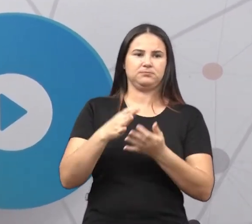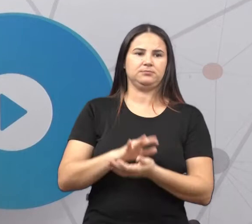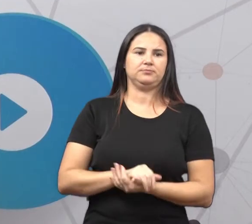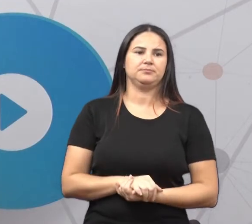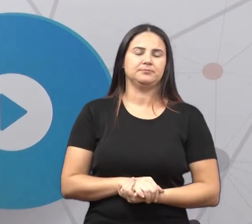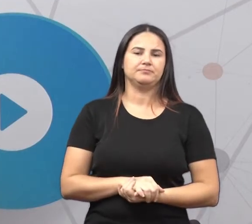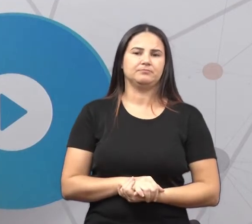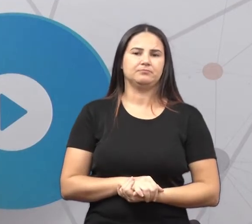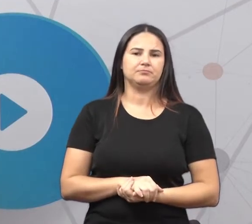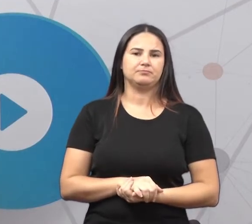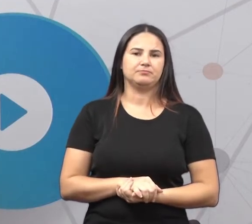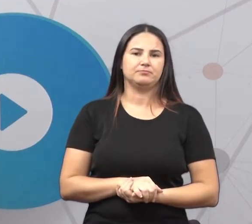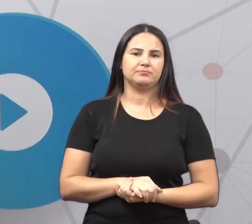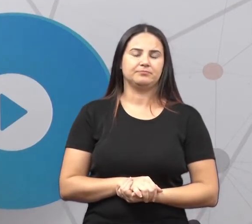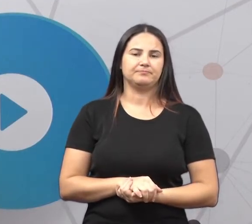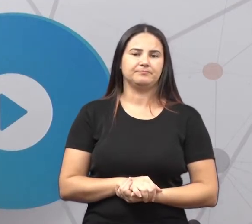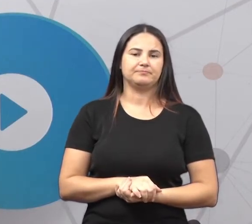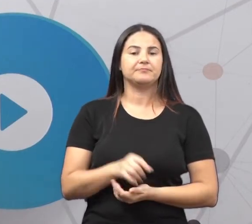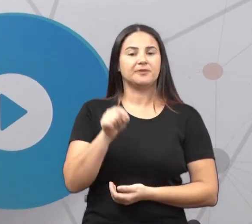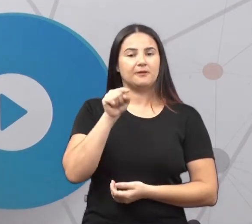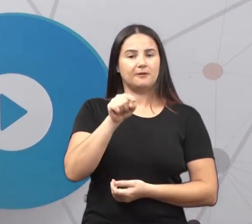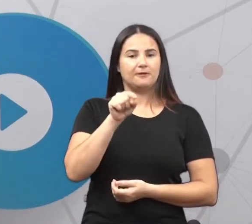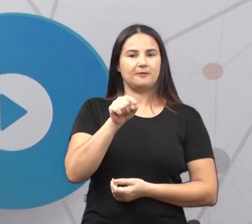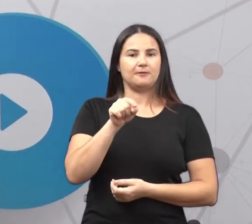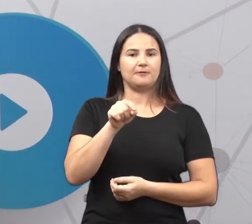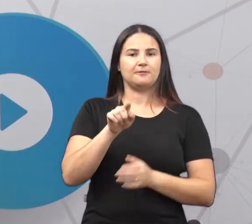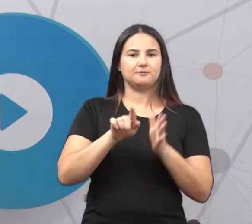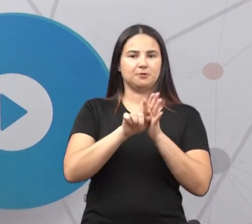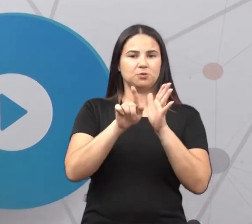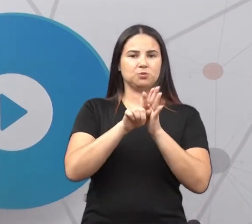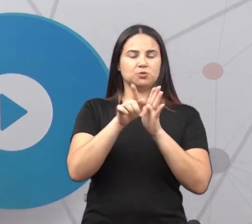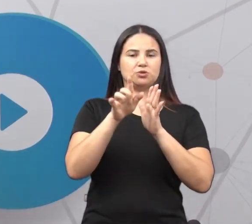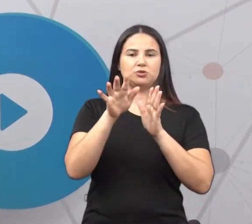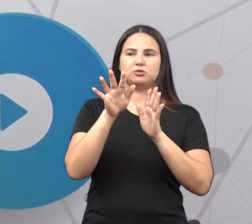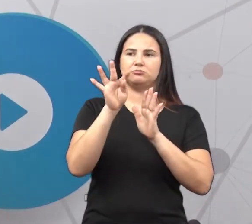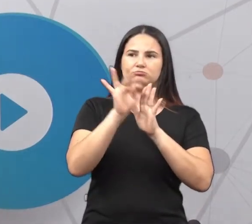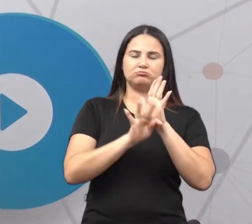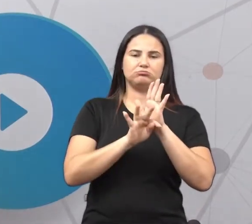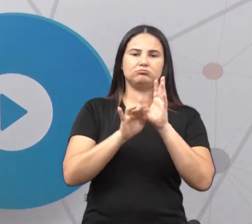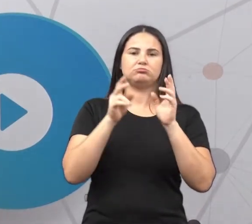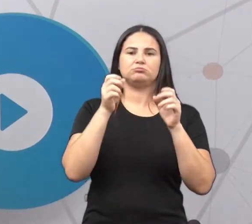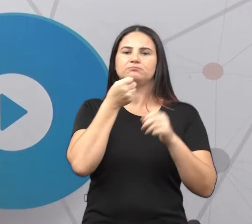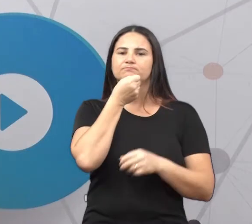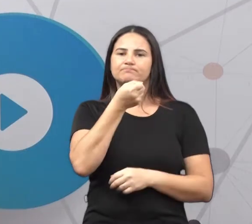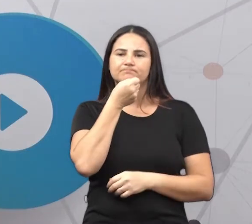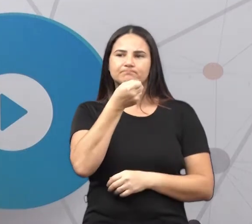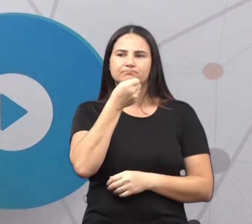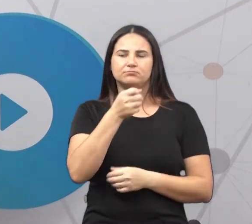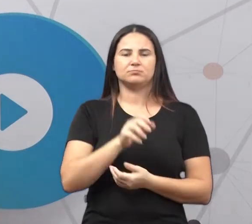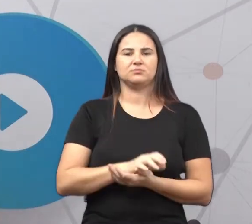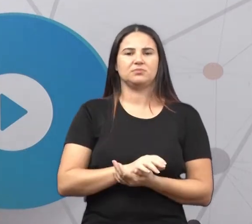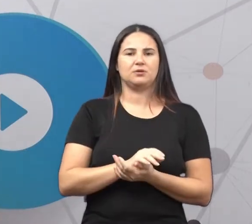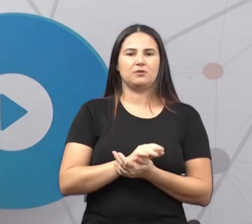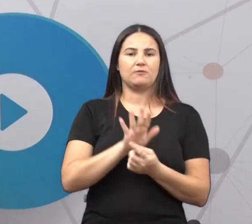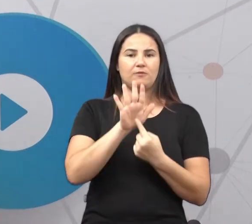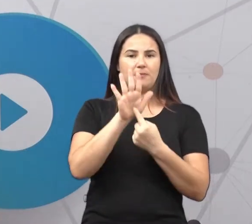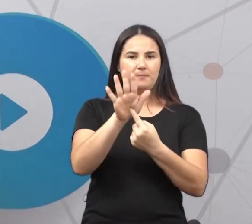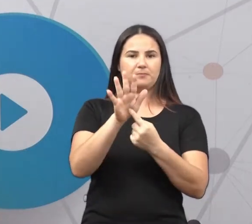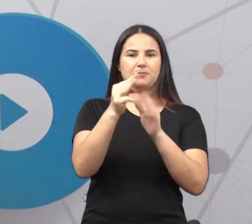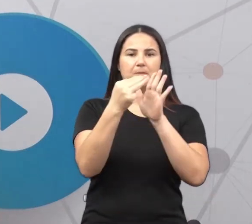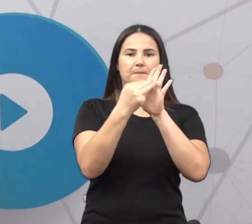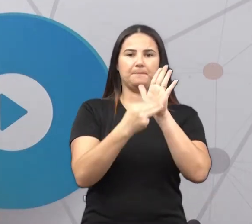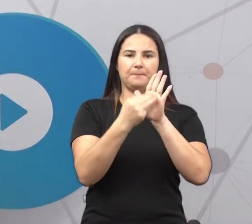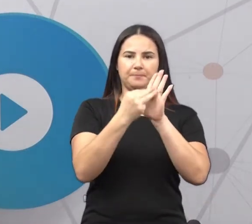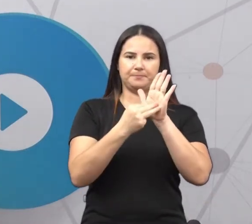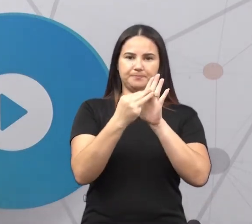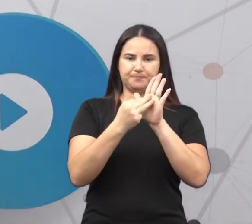Então, esse é o gênero textual entrevista. Agora nós vamos ter um modelo de uma entrevista. Vamos